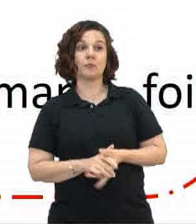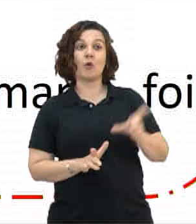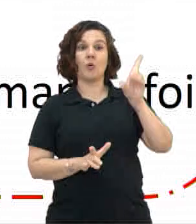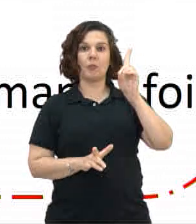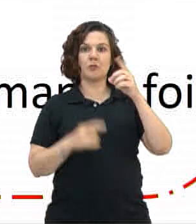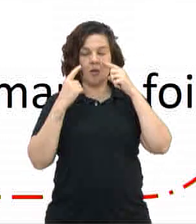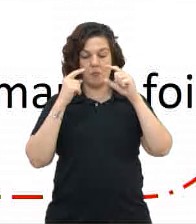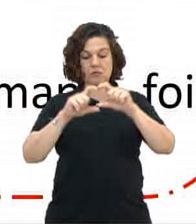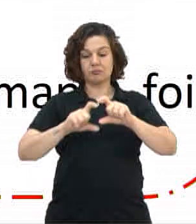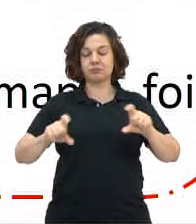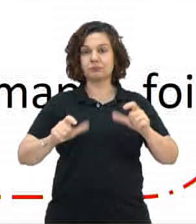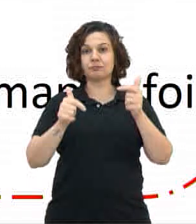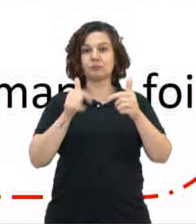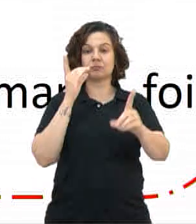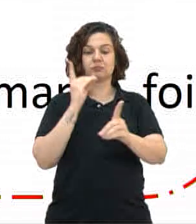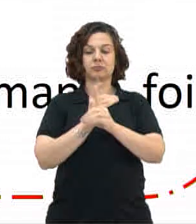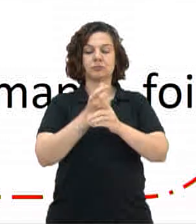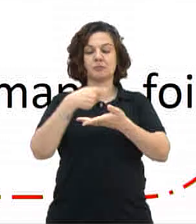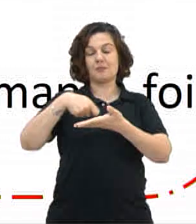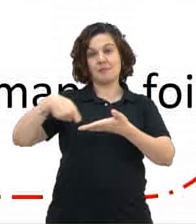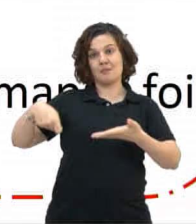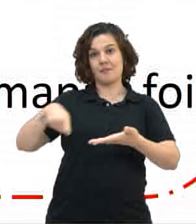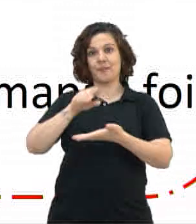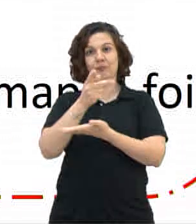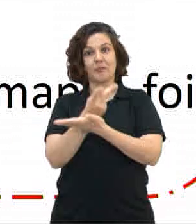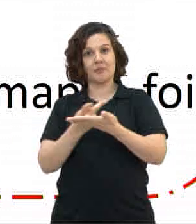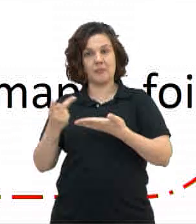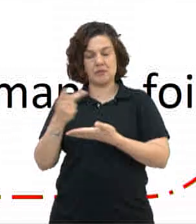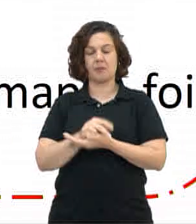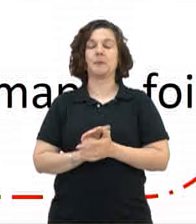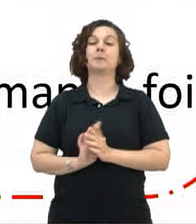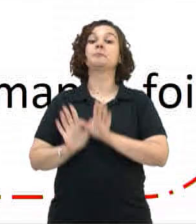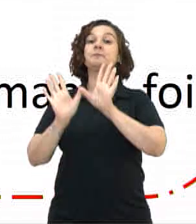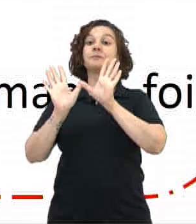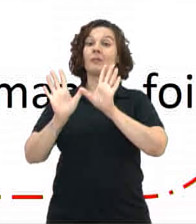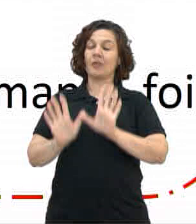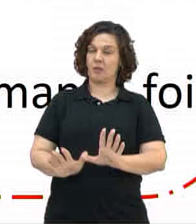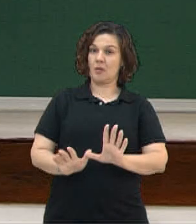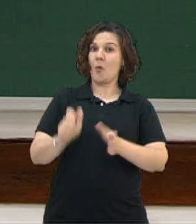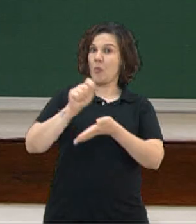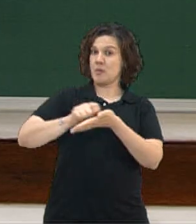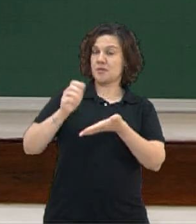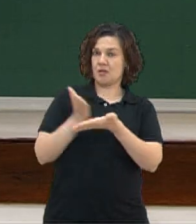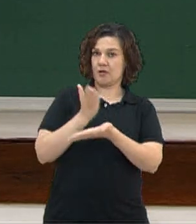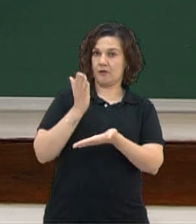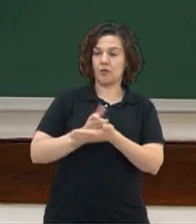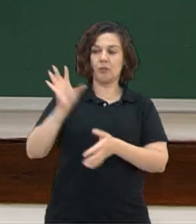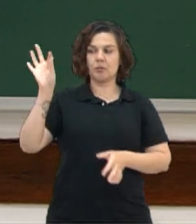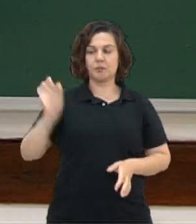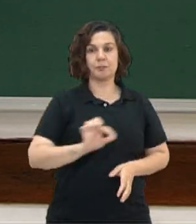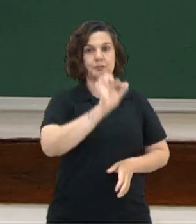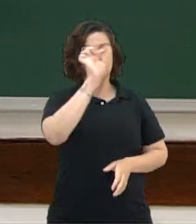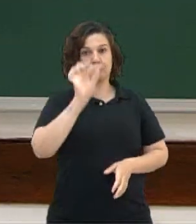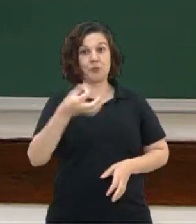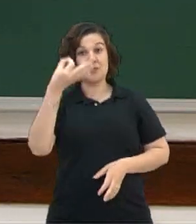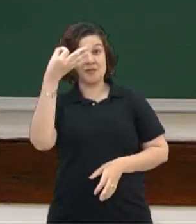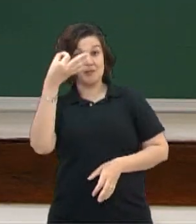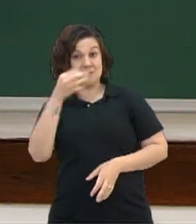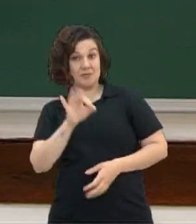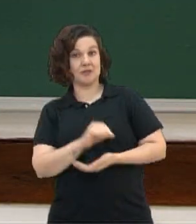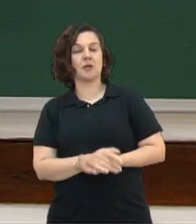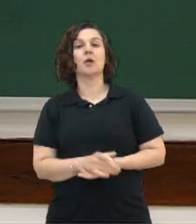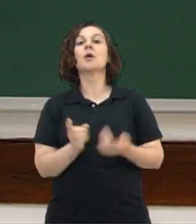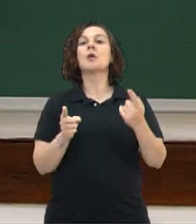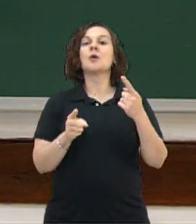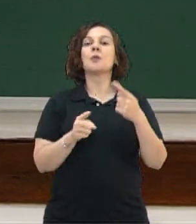foi extraído. Anote essa questão no seu caderno, anote as alternativas e assinale a alternativa correta. Porque